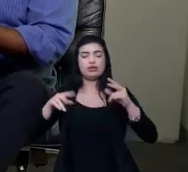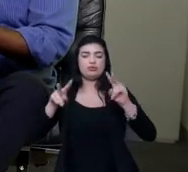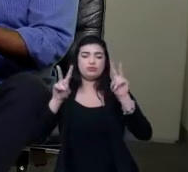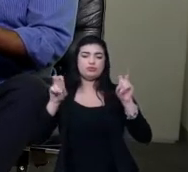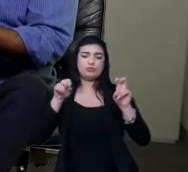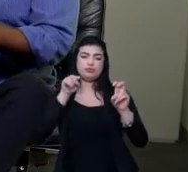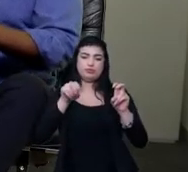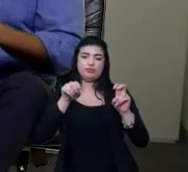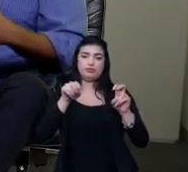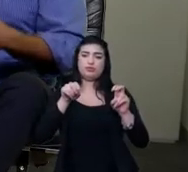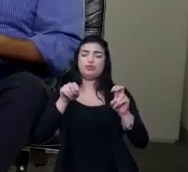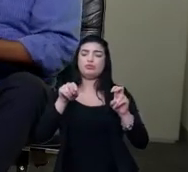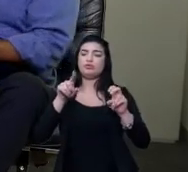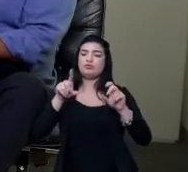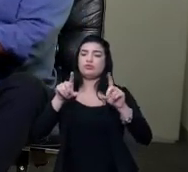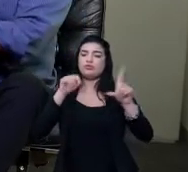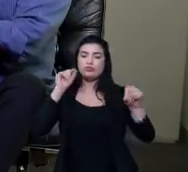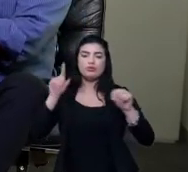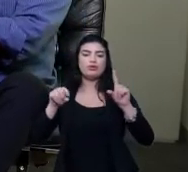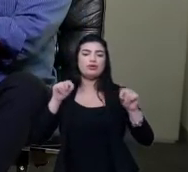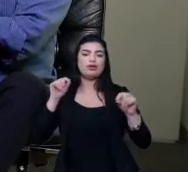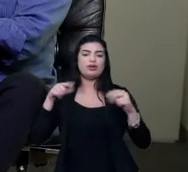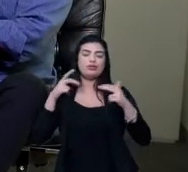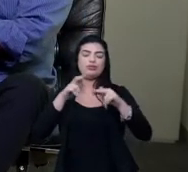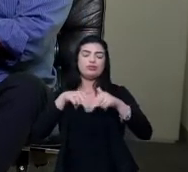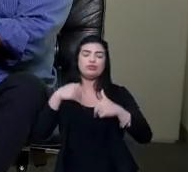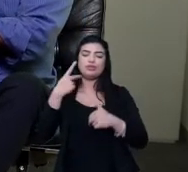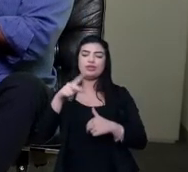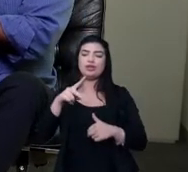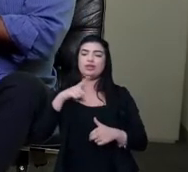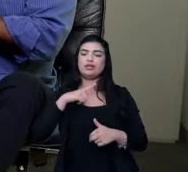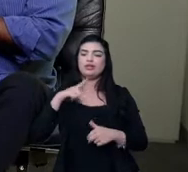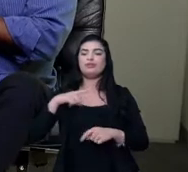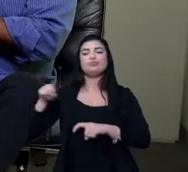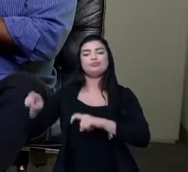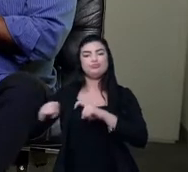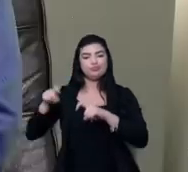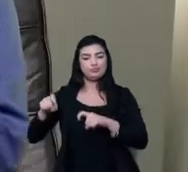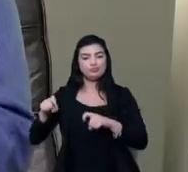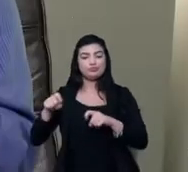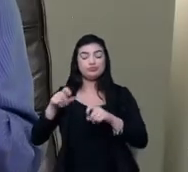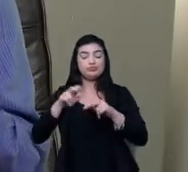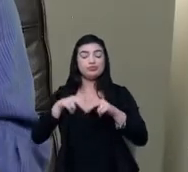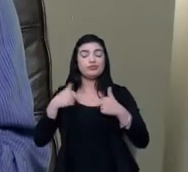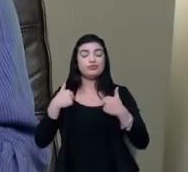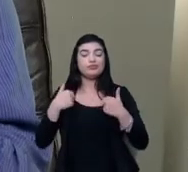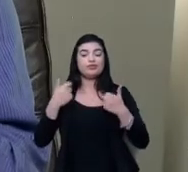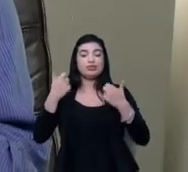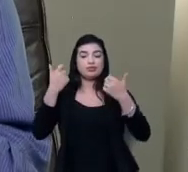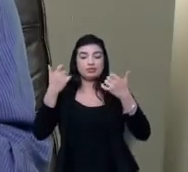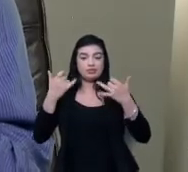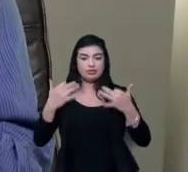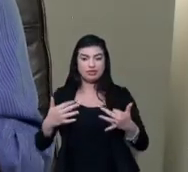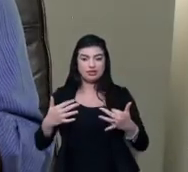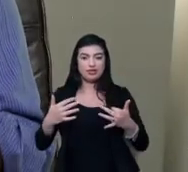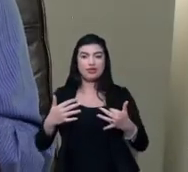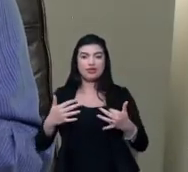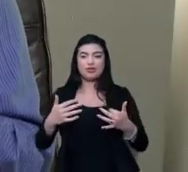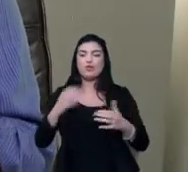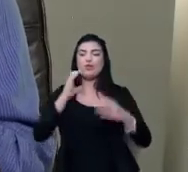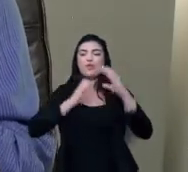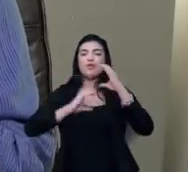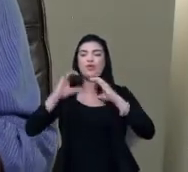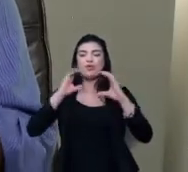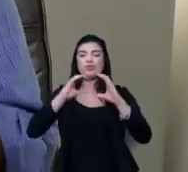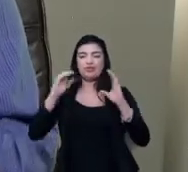sobre as coisas que eu quero dizer. Então, a partir desse viés do sertão, né? O Belchior fala assim, o compositor e cantor Belchior, ele diz uma